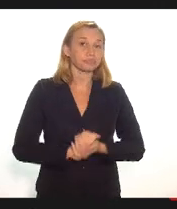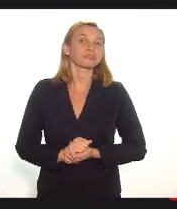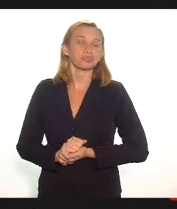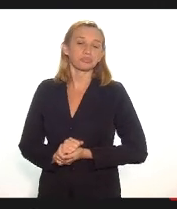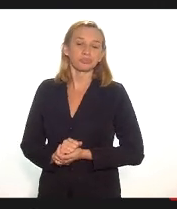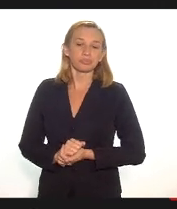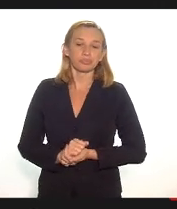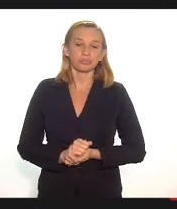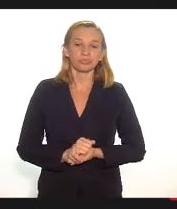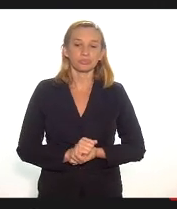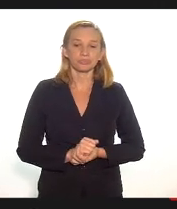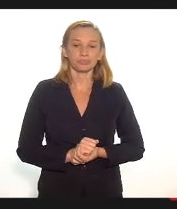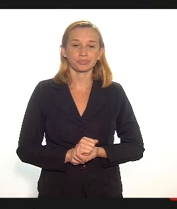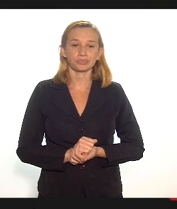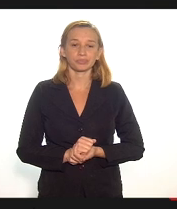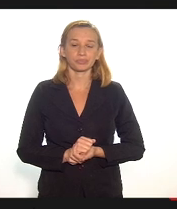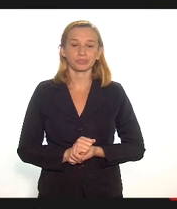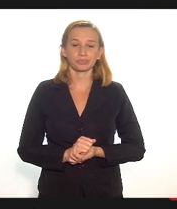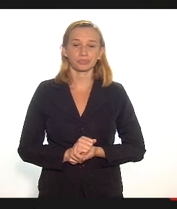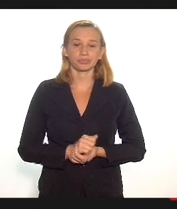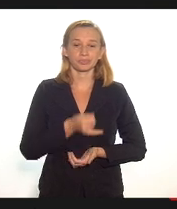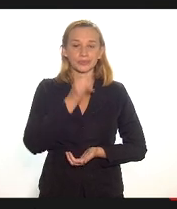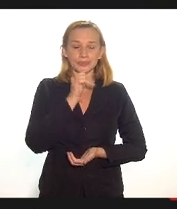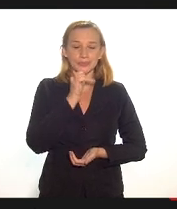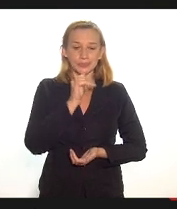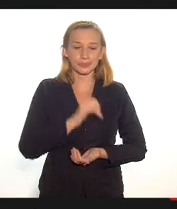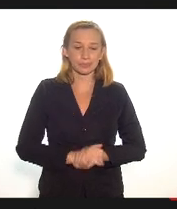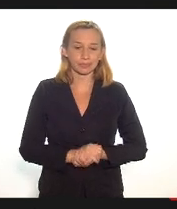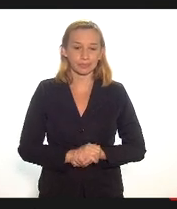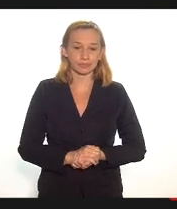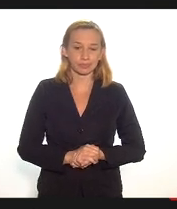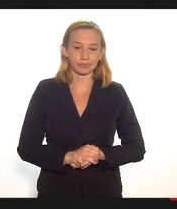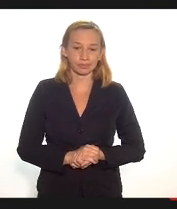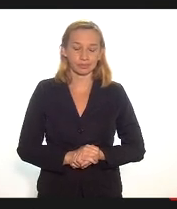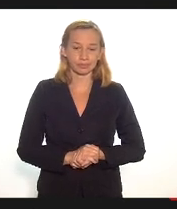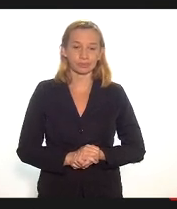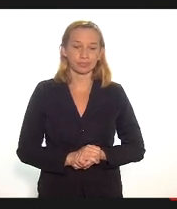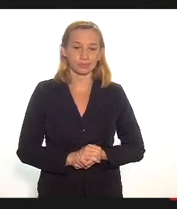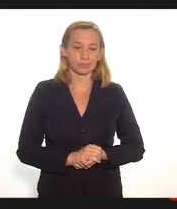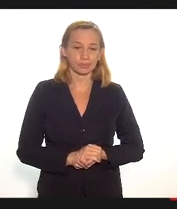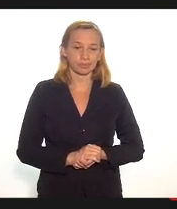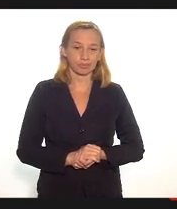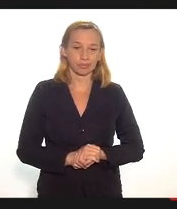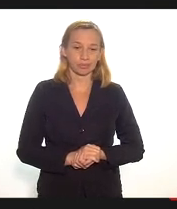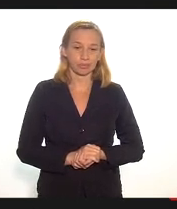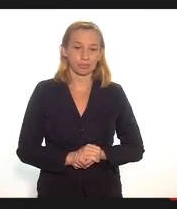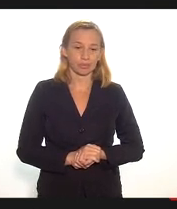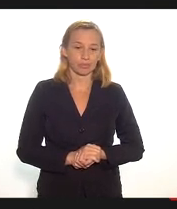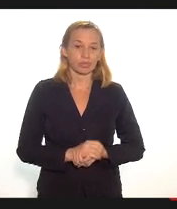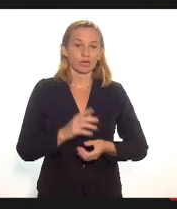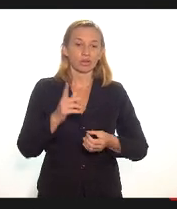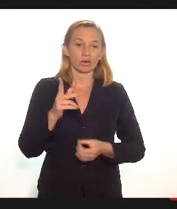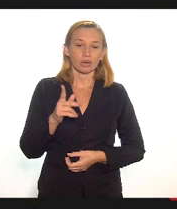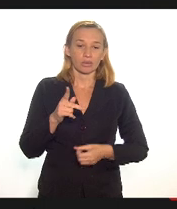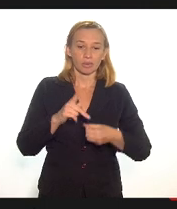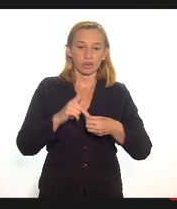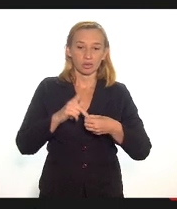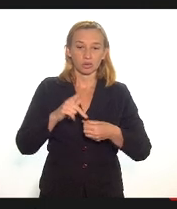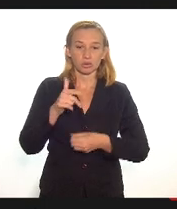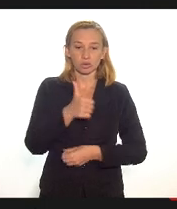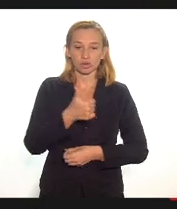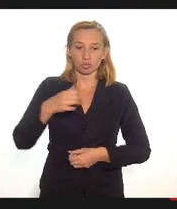Né? Por exemplo, nós temos uma notícia na TN Petróleo em 2008.